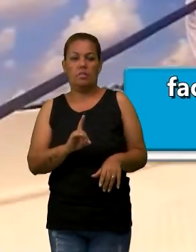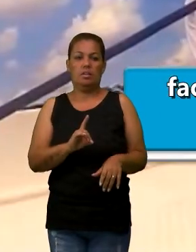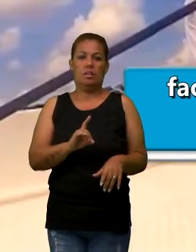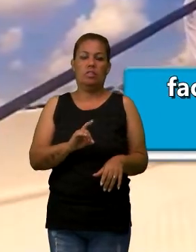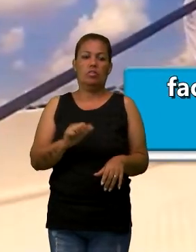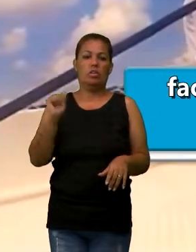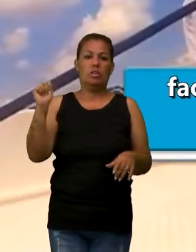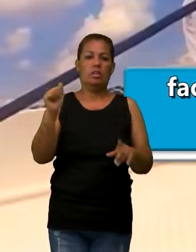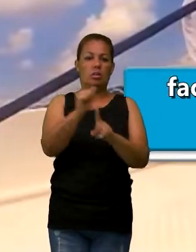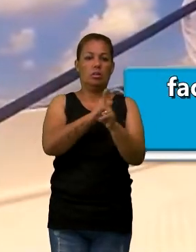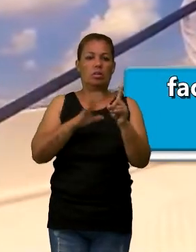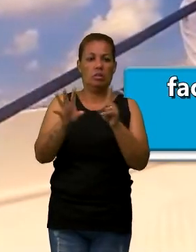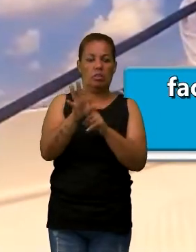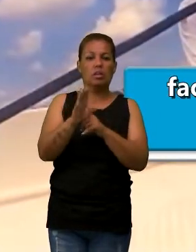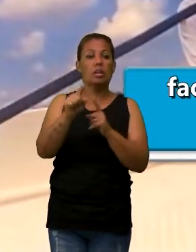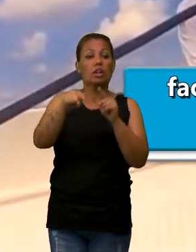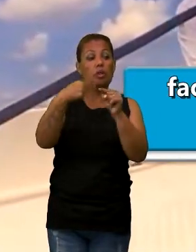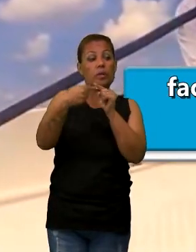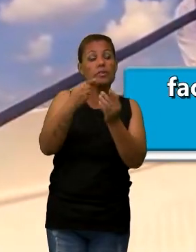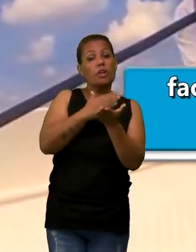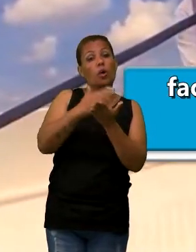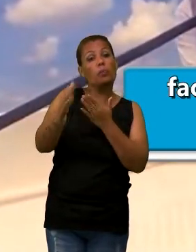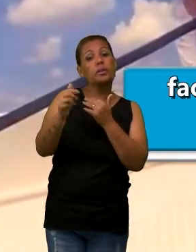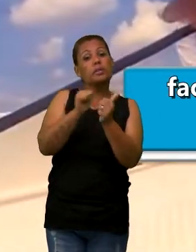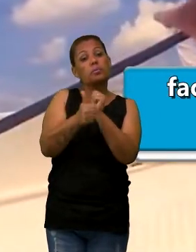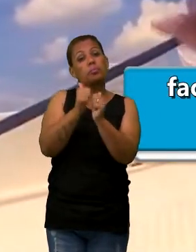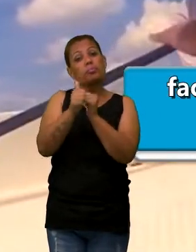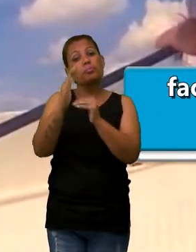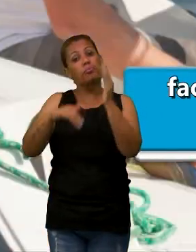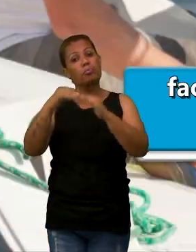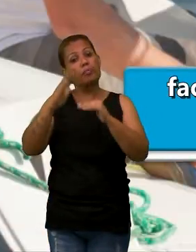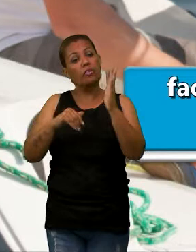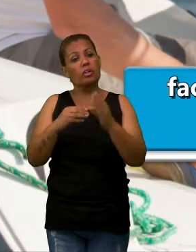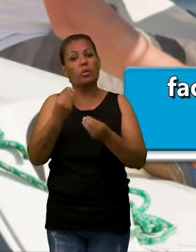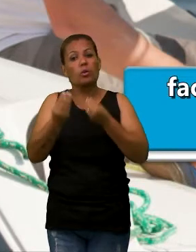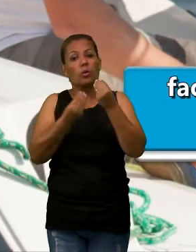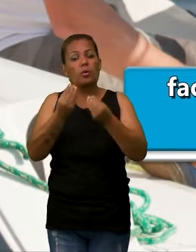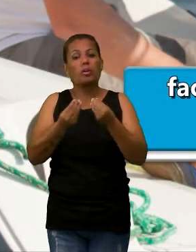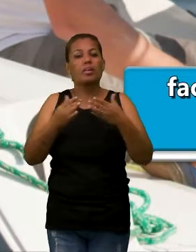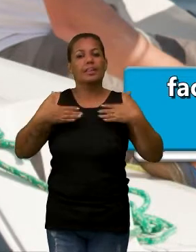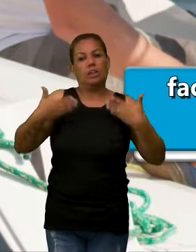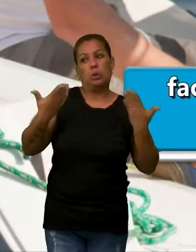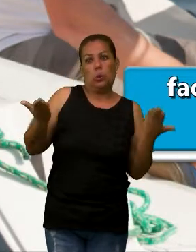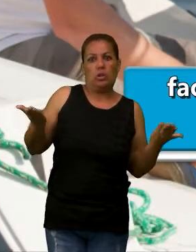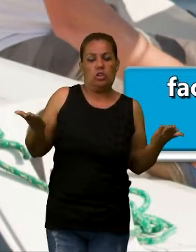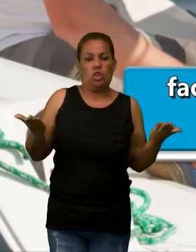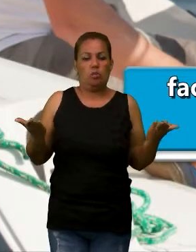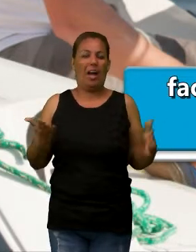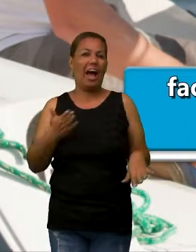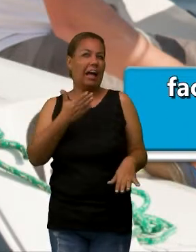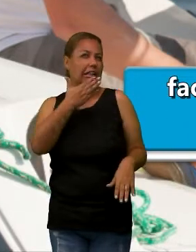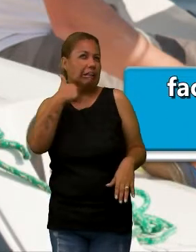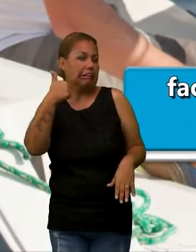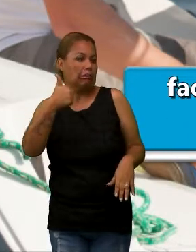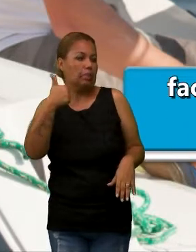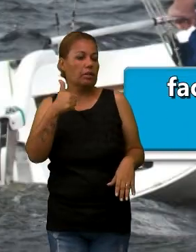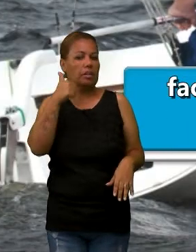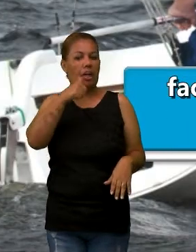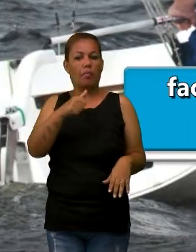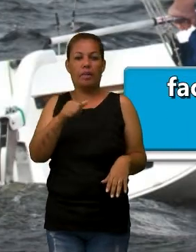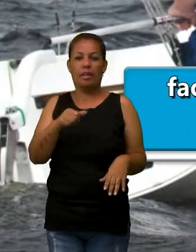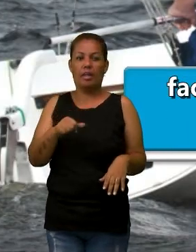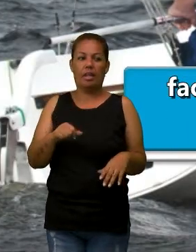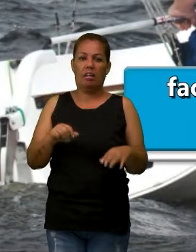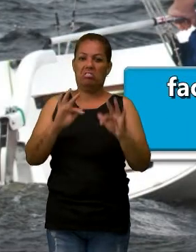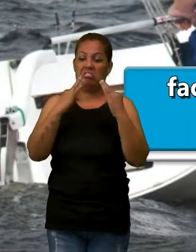depois que você em um mês a praticar esporte como é que a melhorou a minha mulher gosto muito e minha